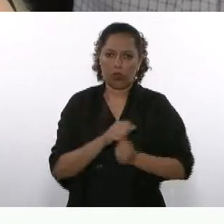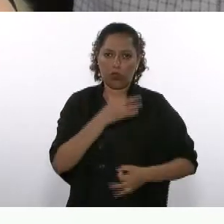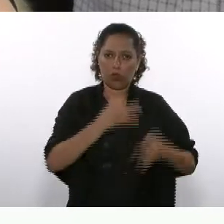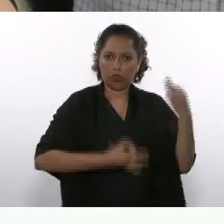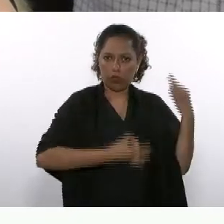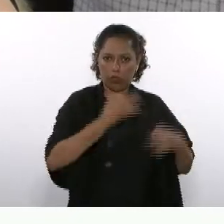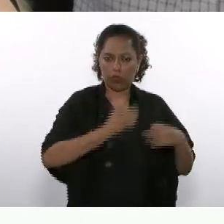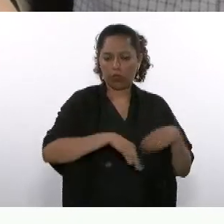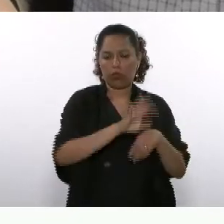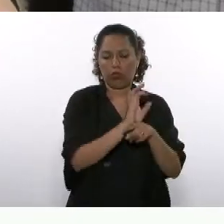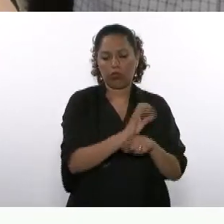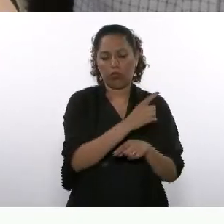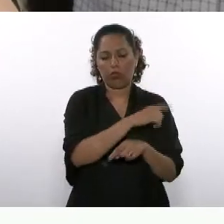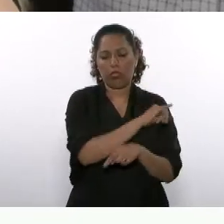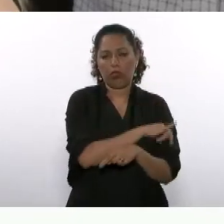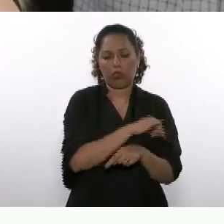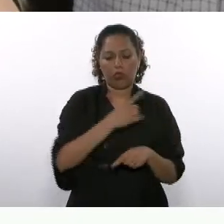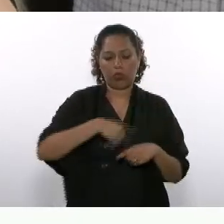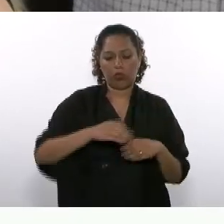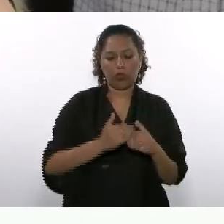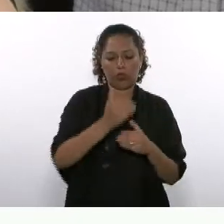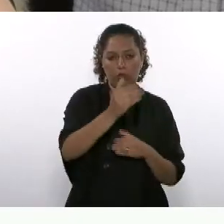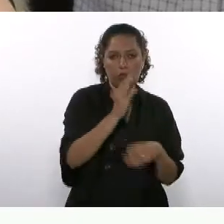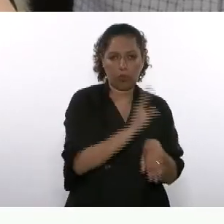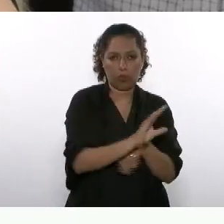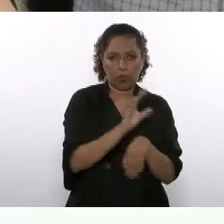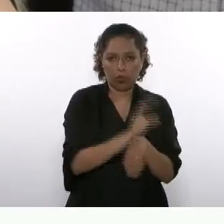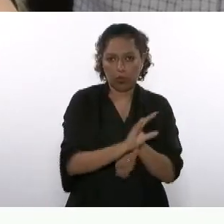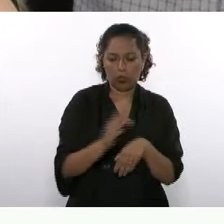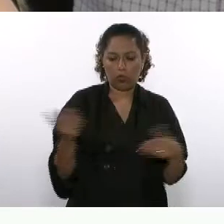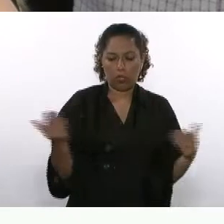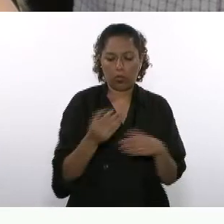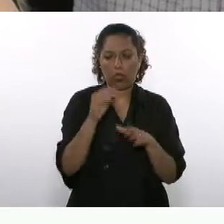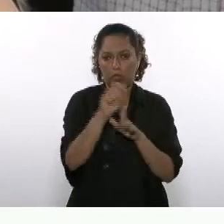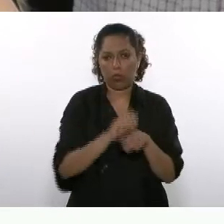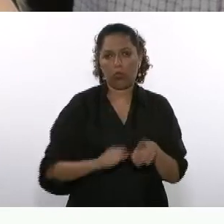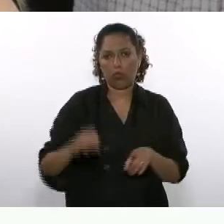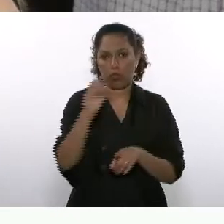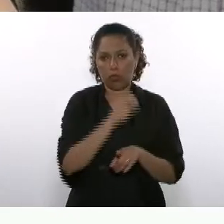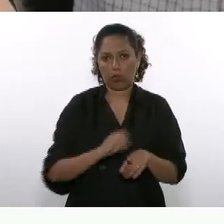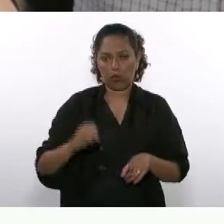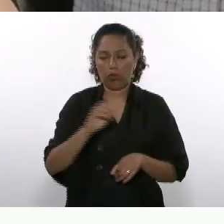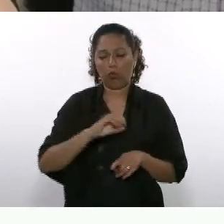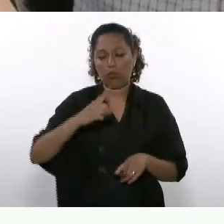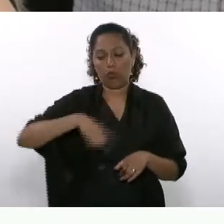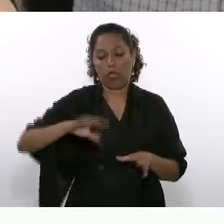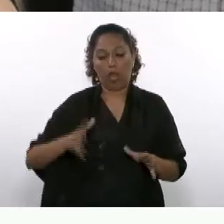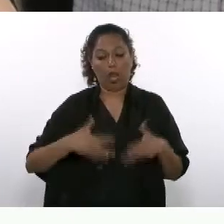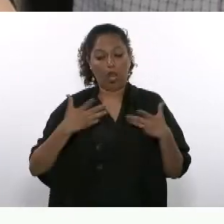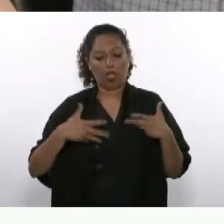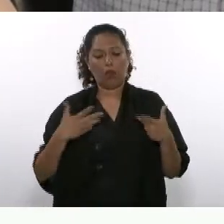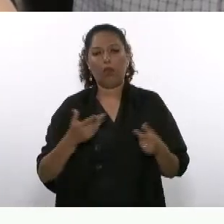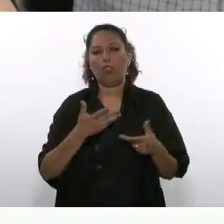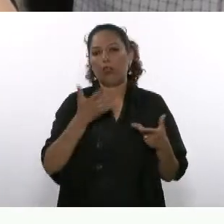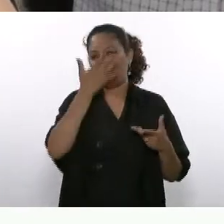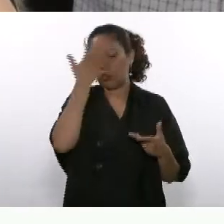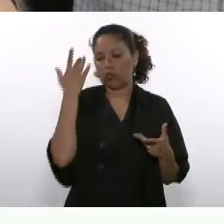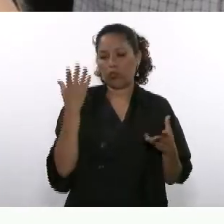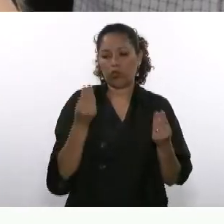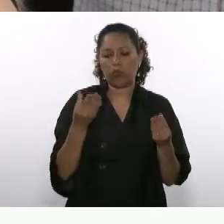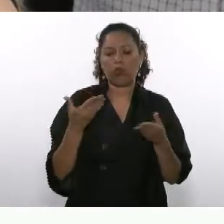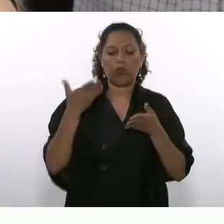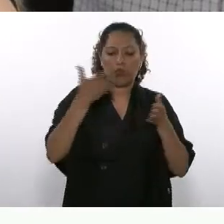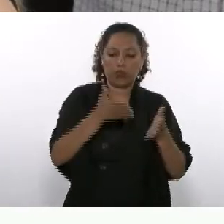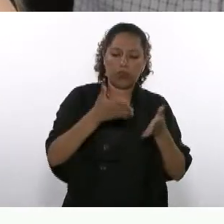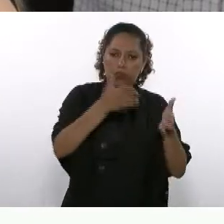Estado, a gente deu início a esse curso agora em outubro e, para nossa surpresa, foi um grande sucesso.